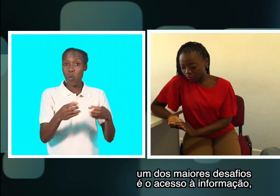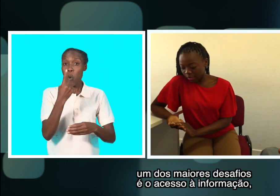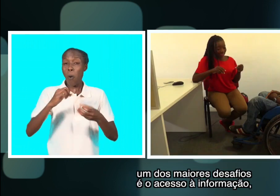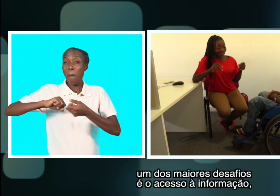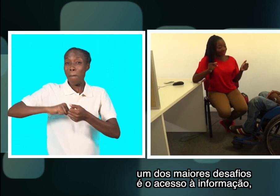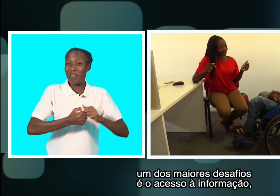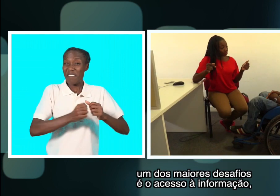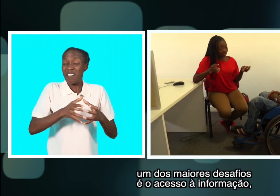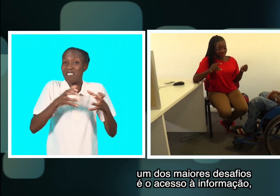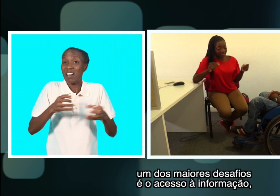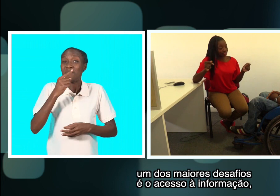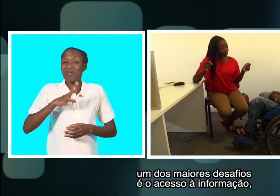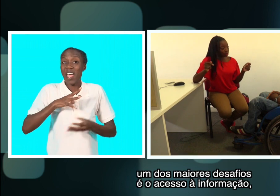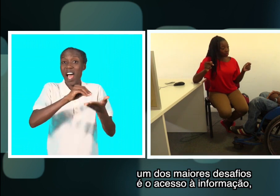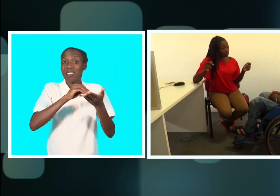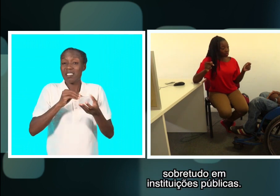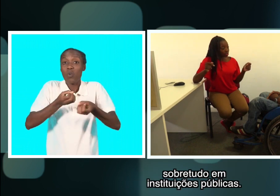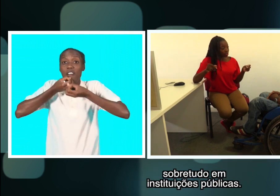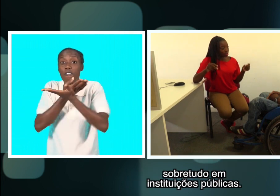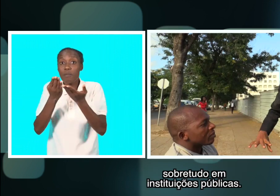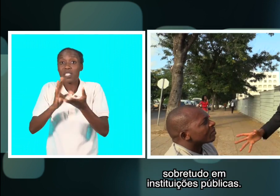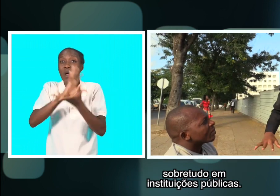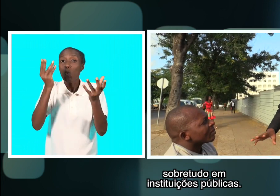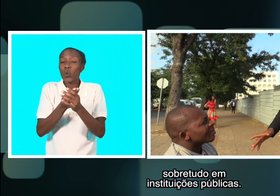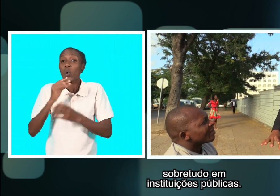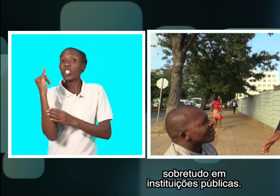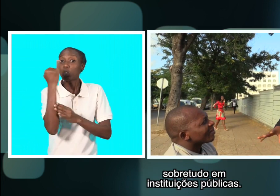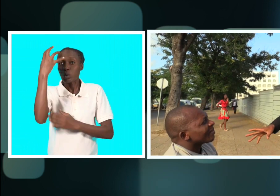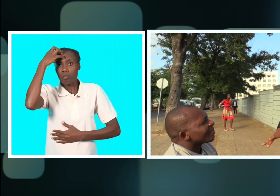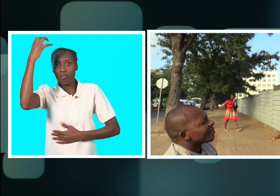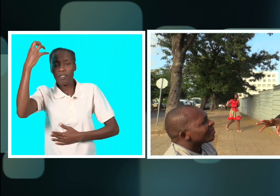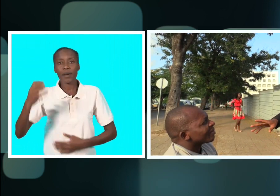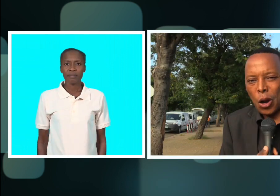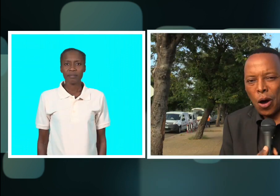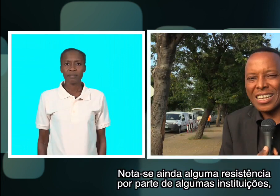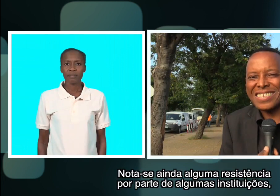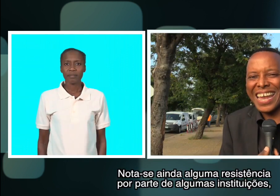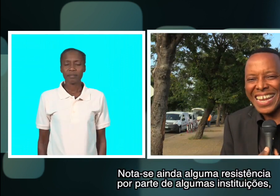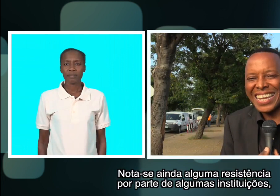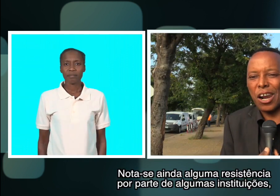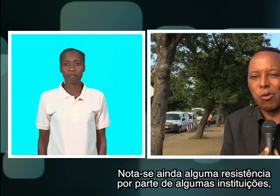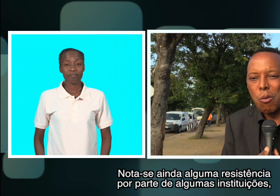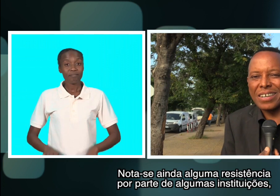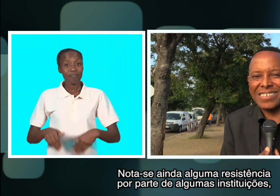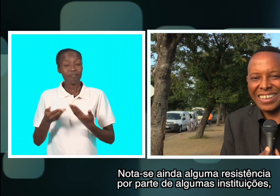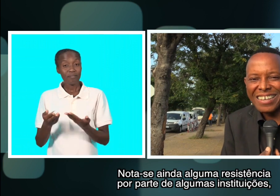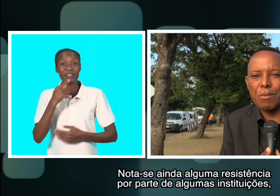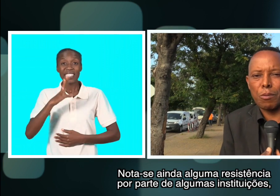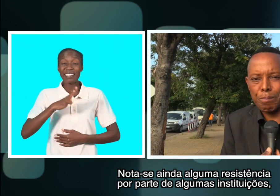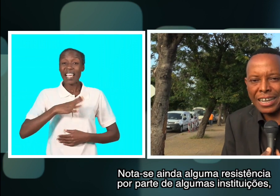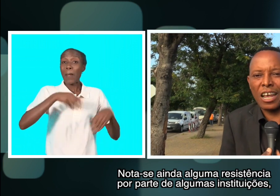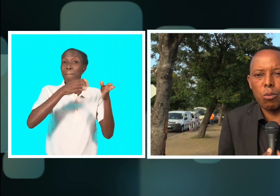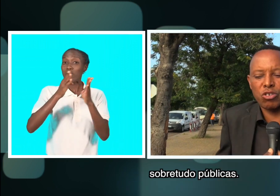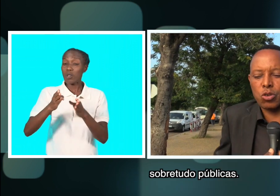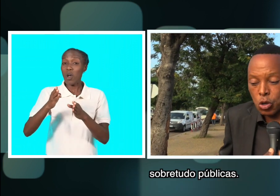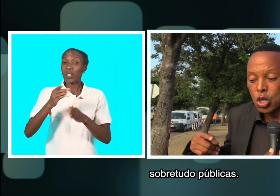maiores desafios é o acesso à informação, sobretudo em instituições públicas. Nota-se ainda alguma resistência